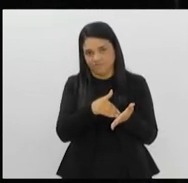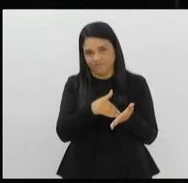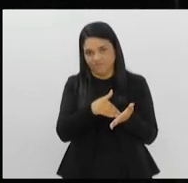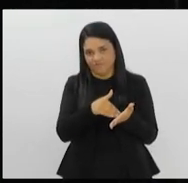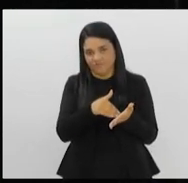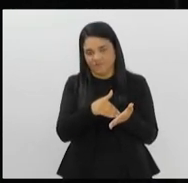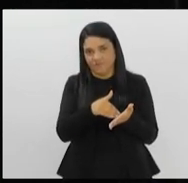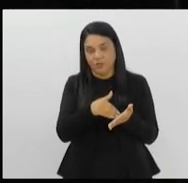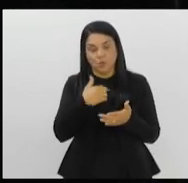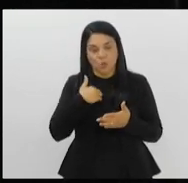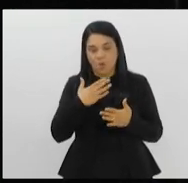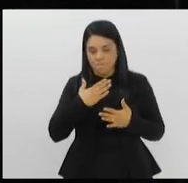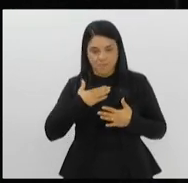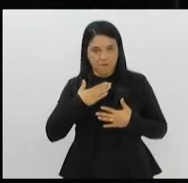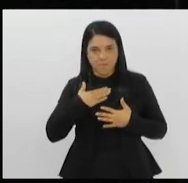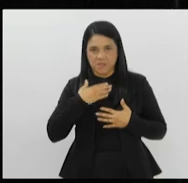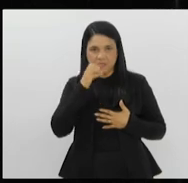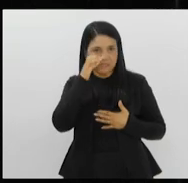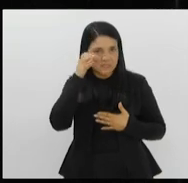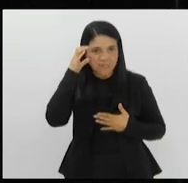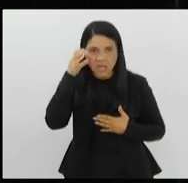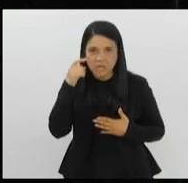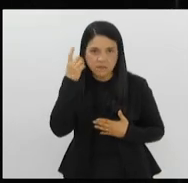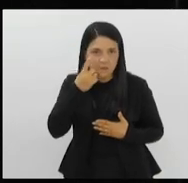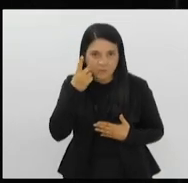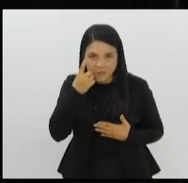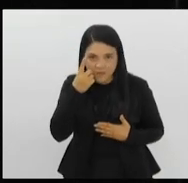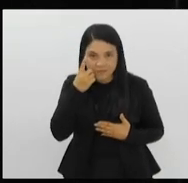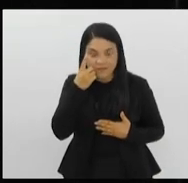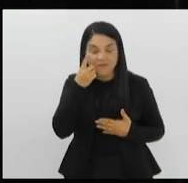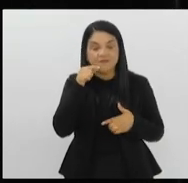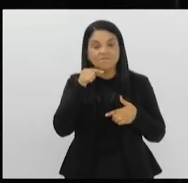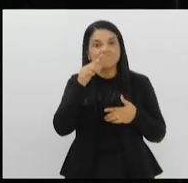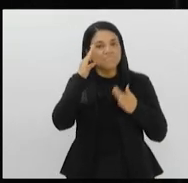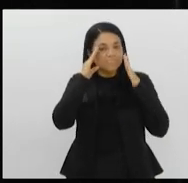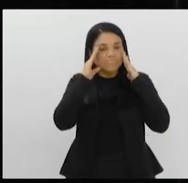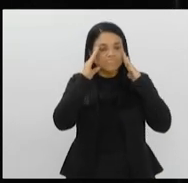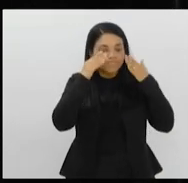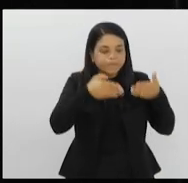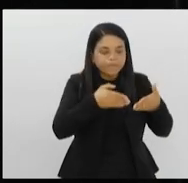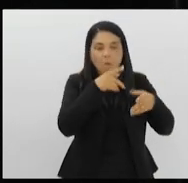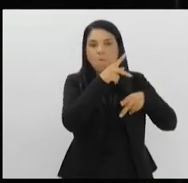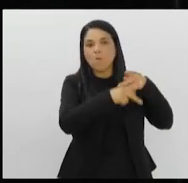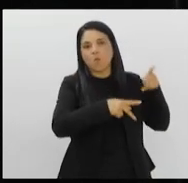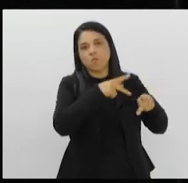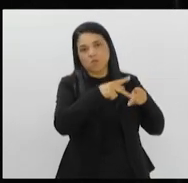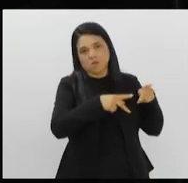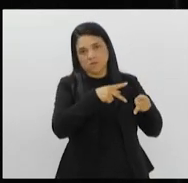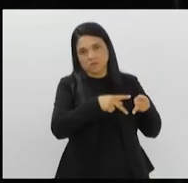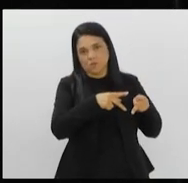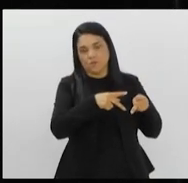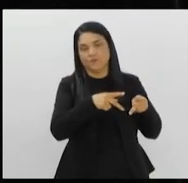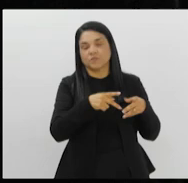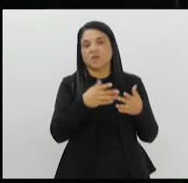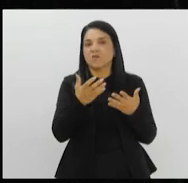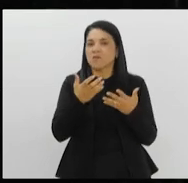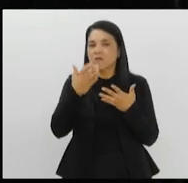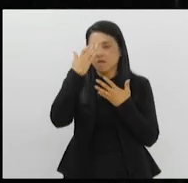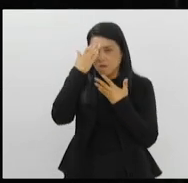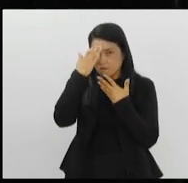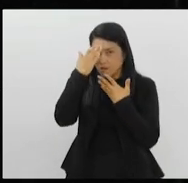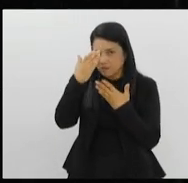a Célia, deputada Célia, é para a população. Então, agradeço aqui, não é, mais